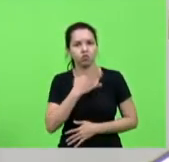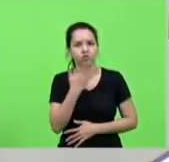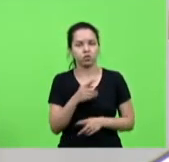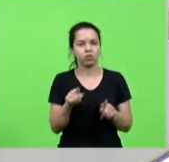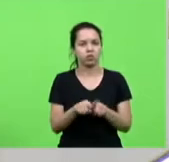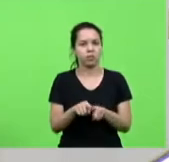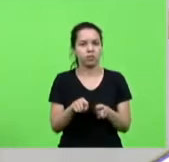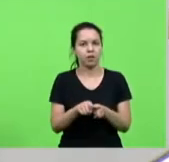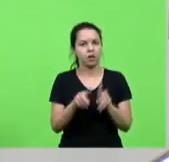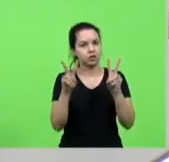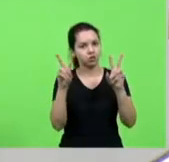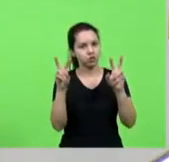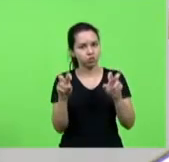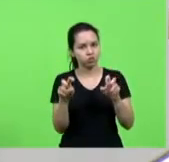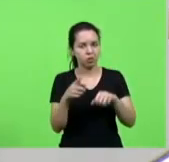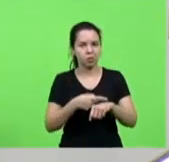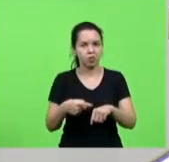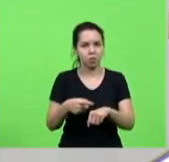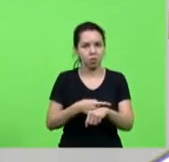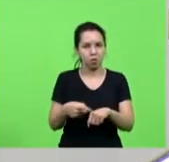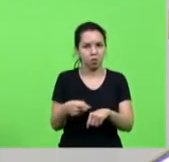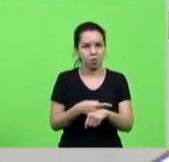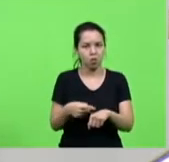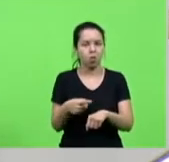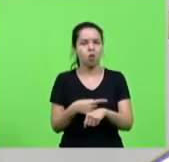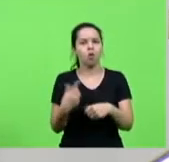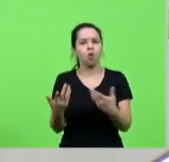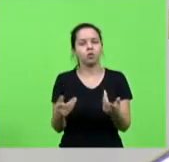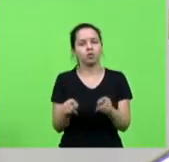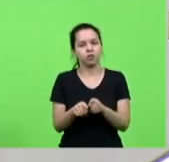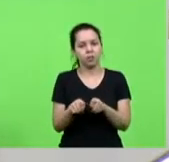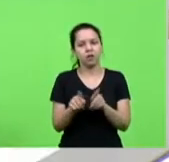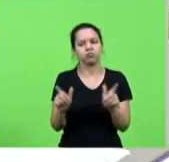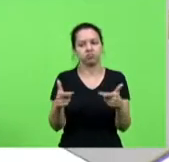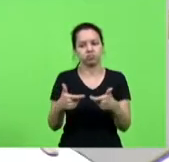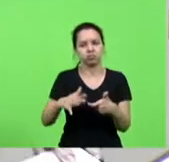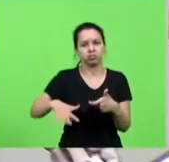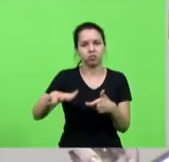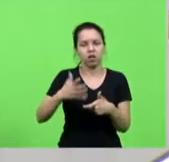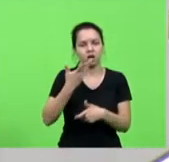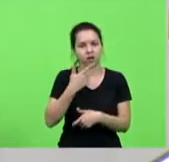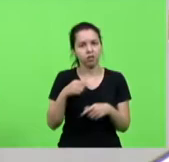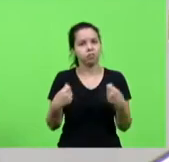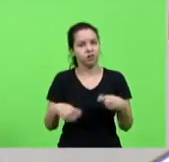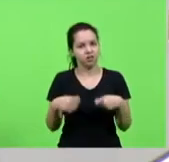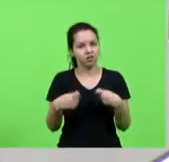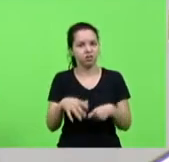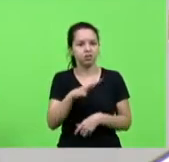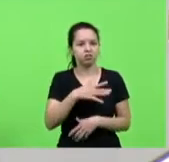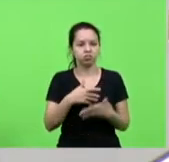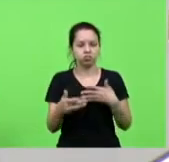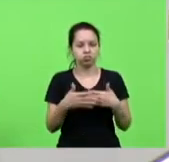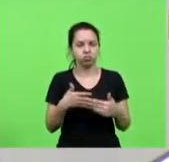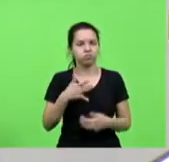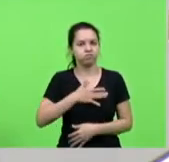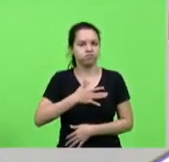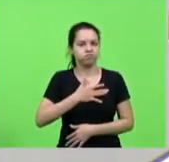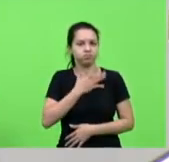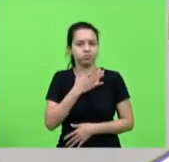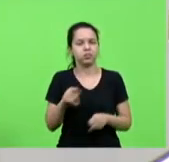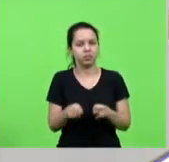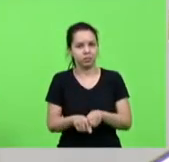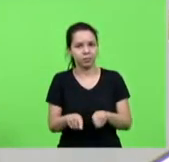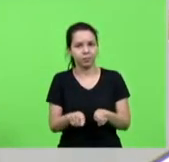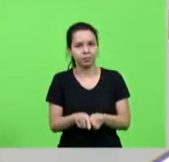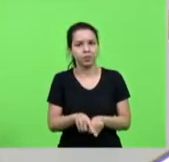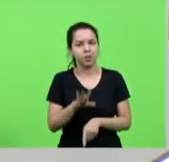pornografia sendo apresentada ou erotização infantil, também deviam despertar esse desprezo em qualquer avaliador. No entanto,